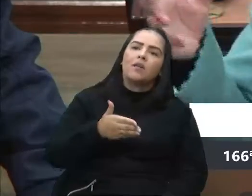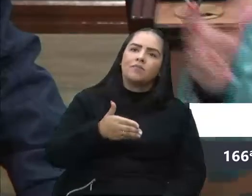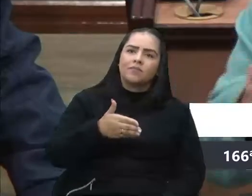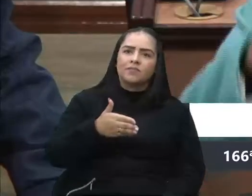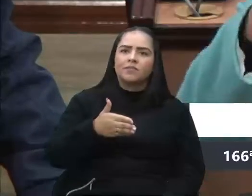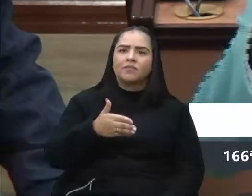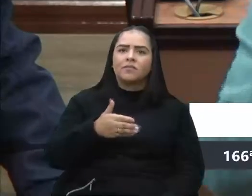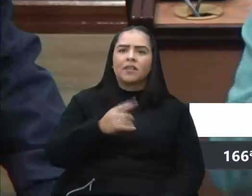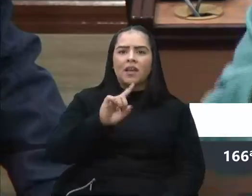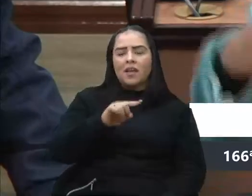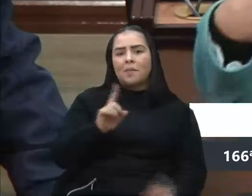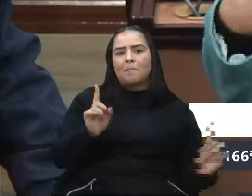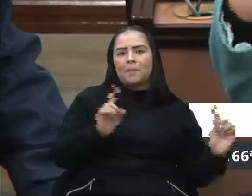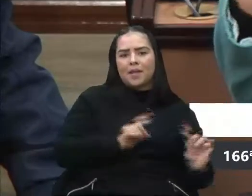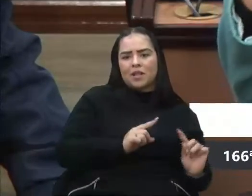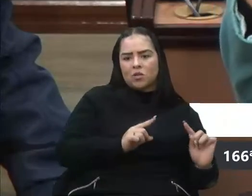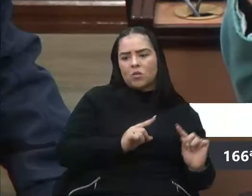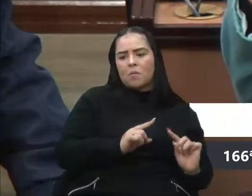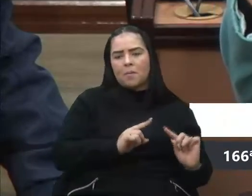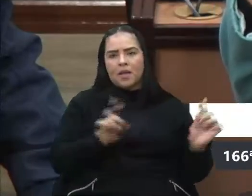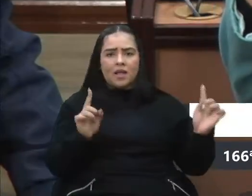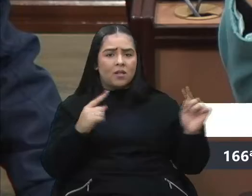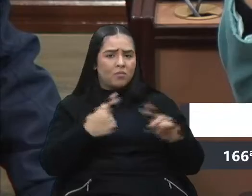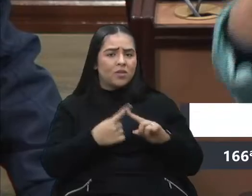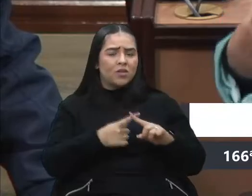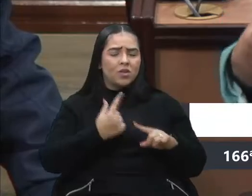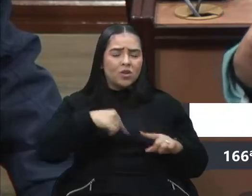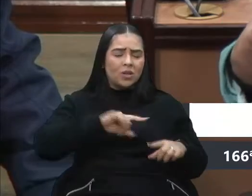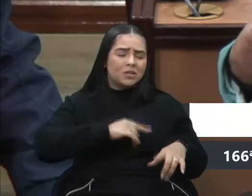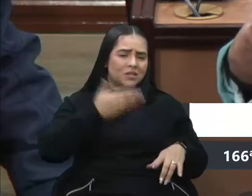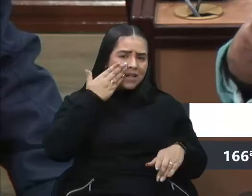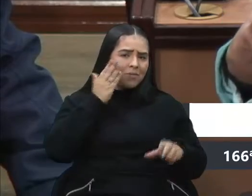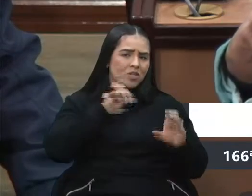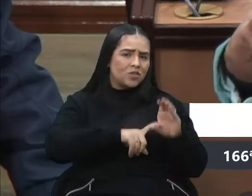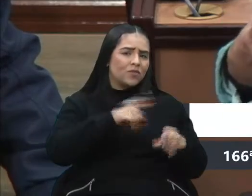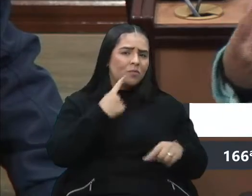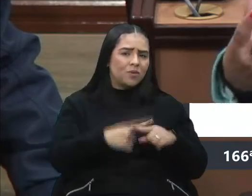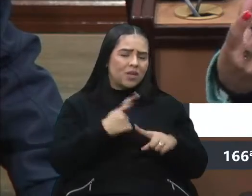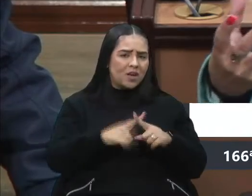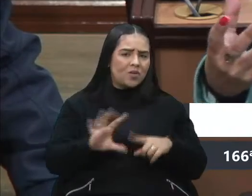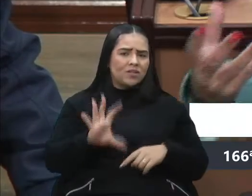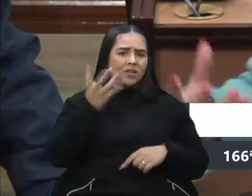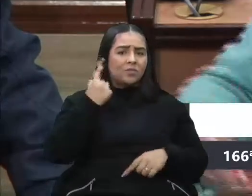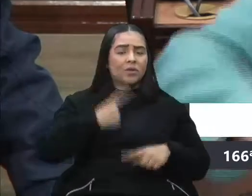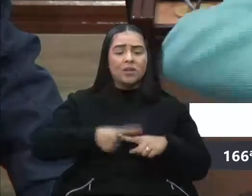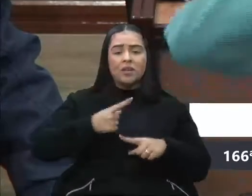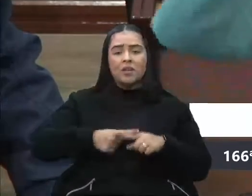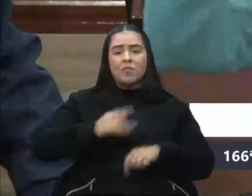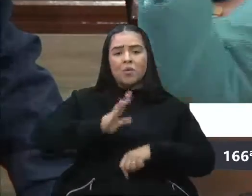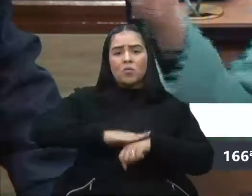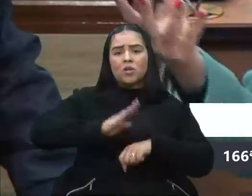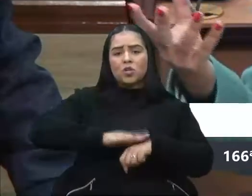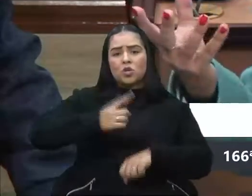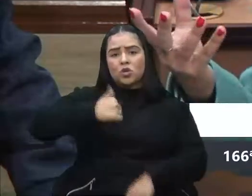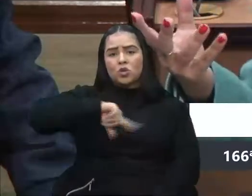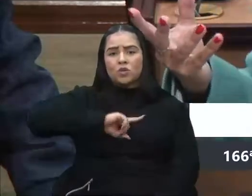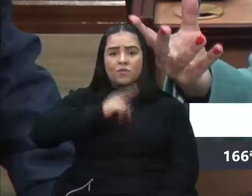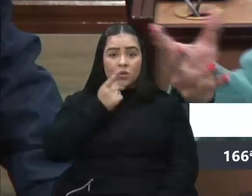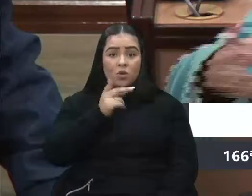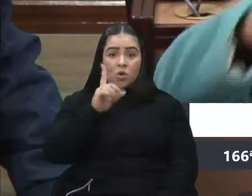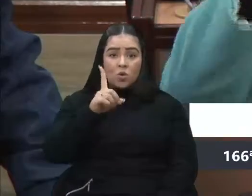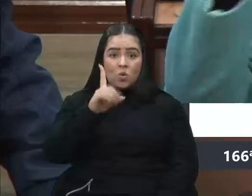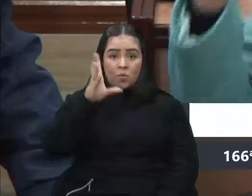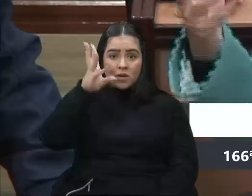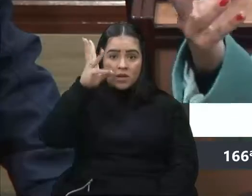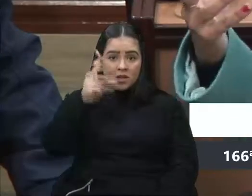era menos do que ou era mais. A gente sabe que essa dívida do ECAD, por que ela foi construída? Porque em algum momento a gente disse que teve 1 milhão de pessoas,